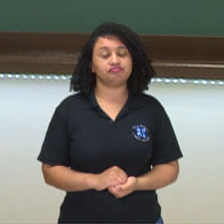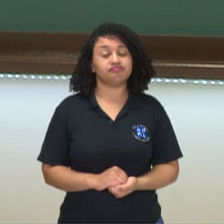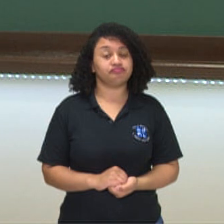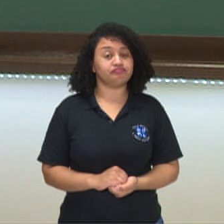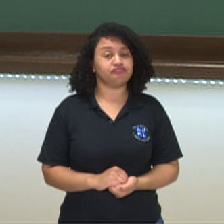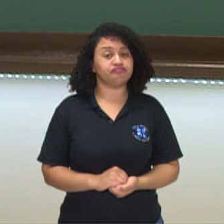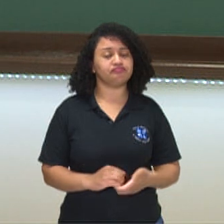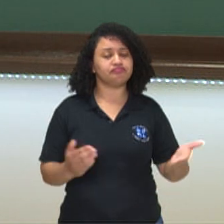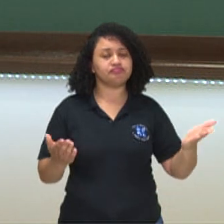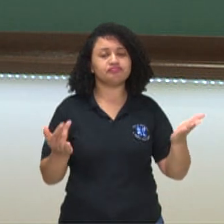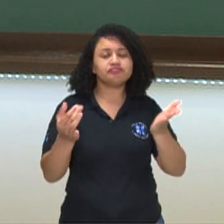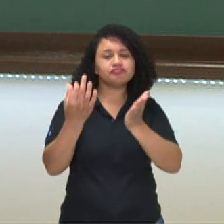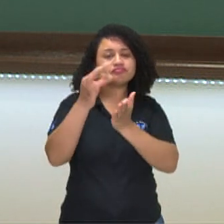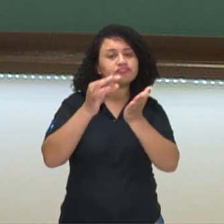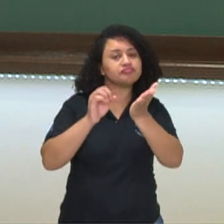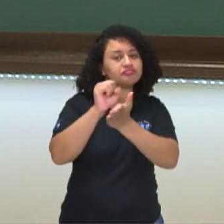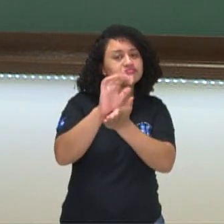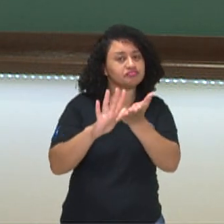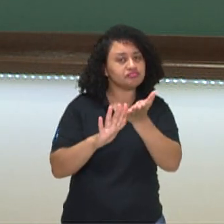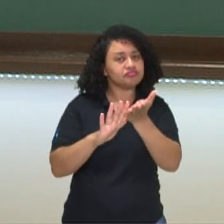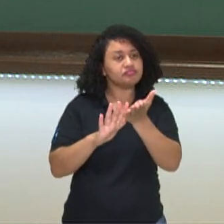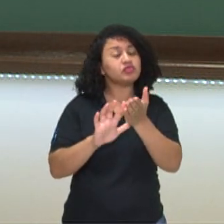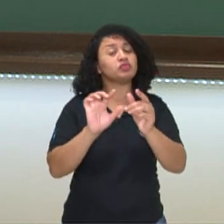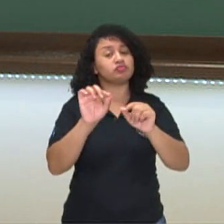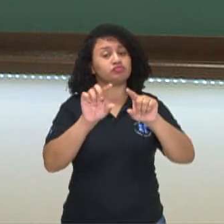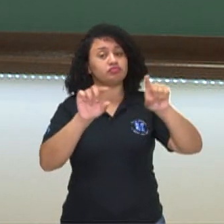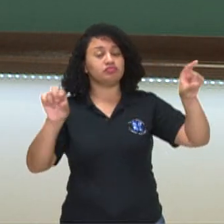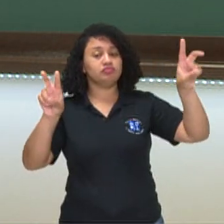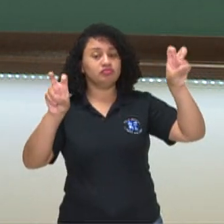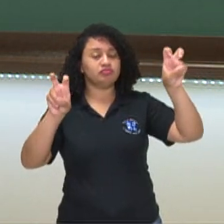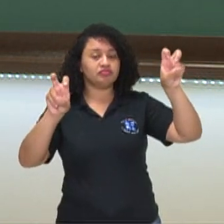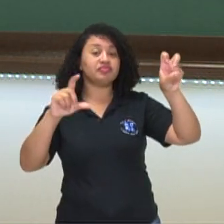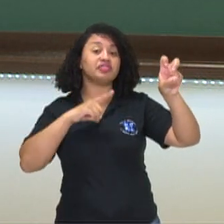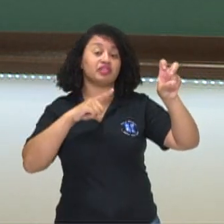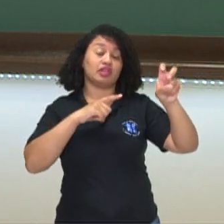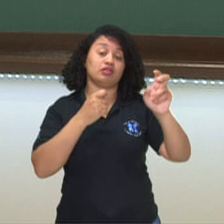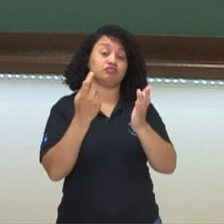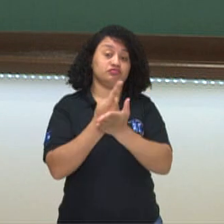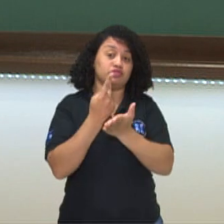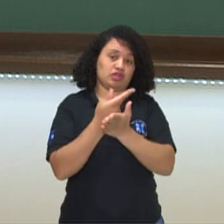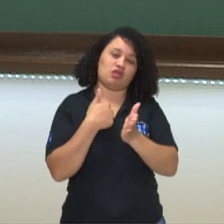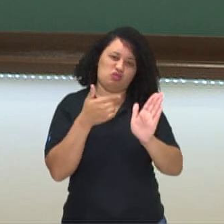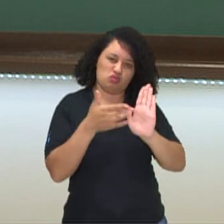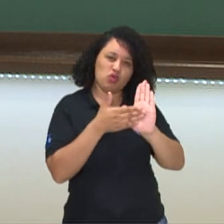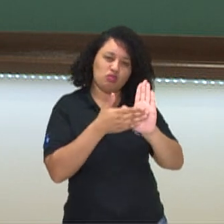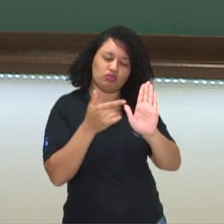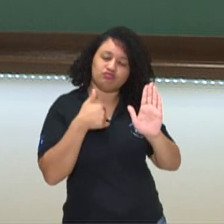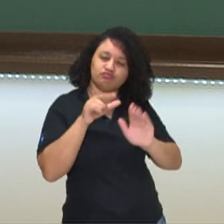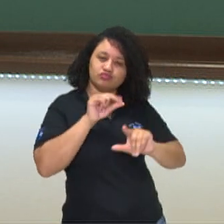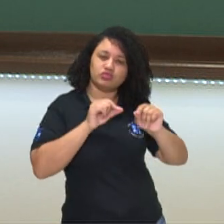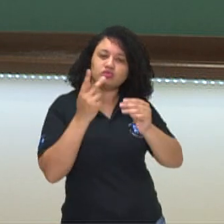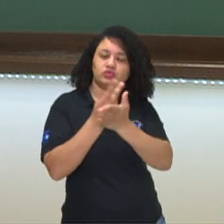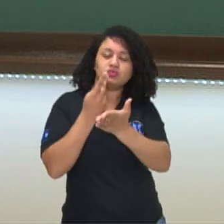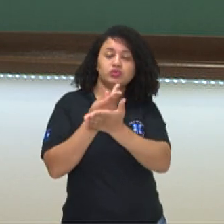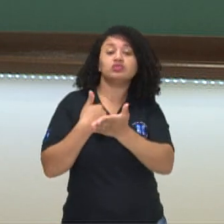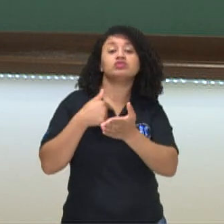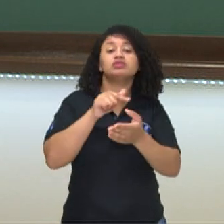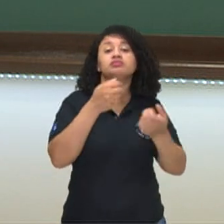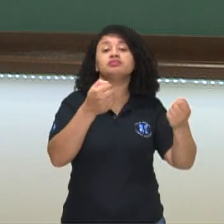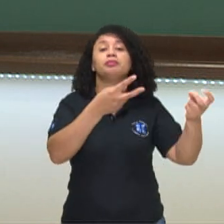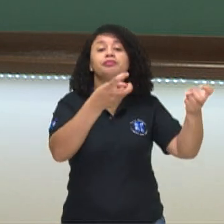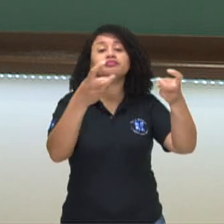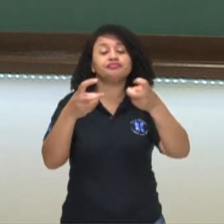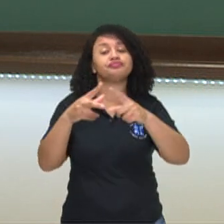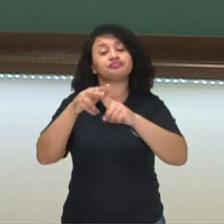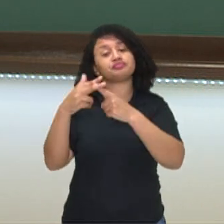Pessoal, vamos corrigir a nossa atividade, né? Então a frase a seguir contém propositalmente erros que você deve identificá-los